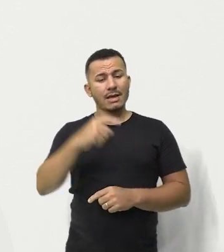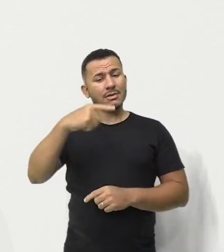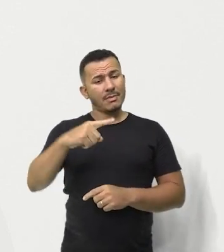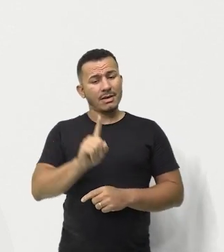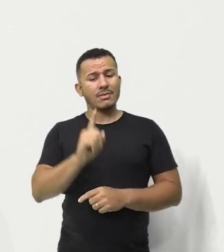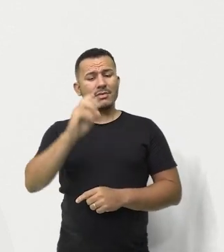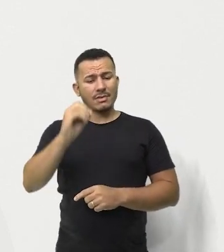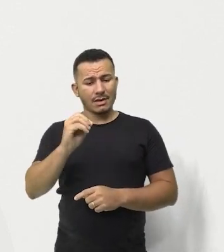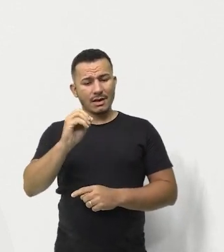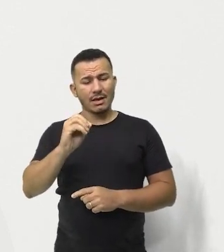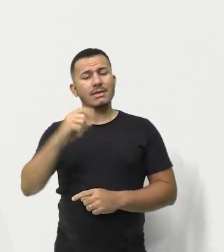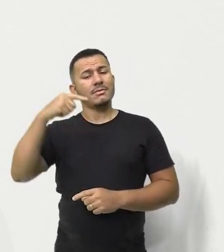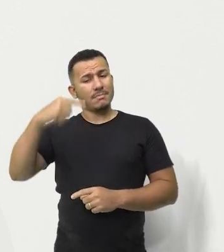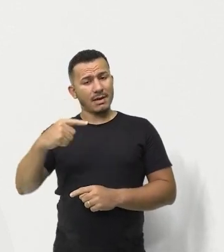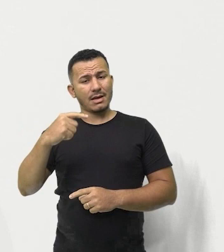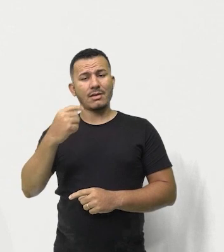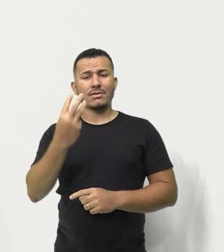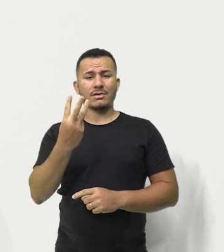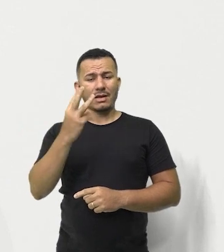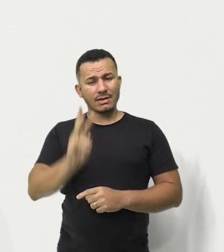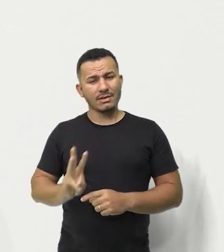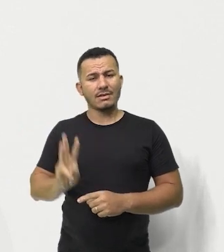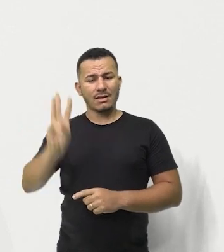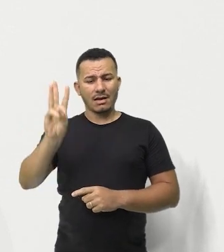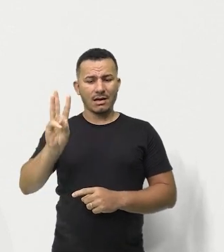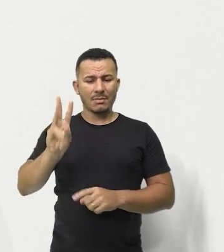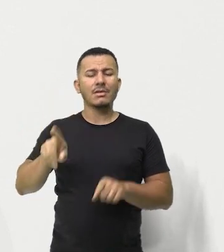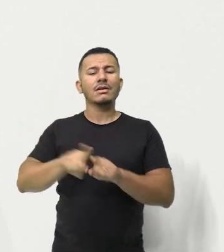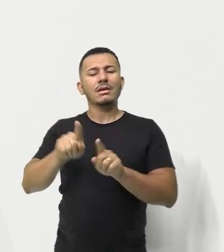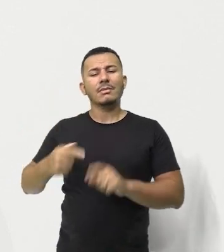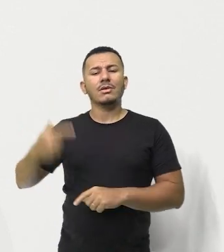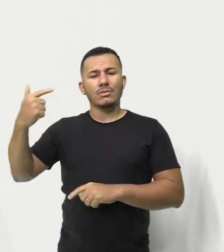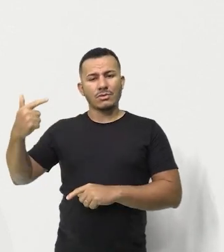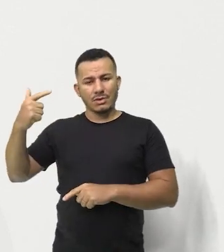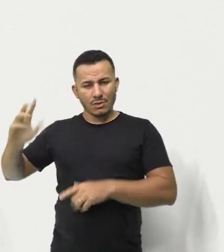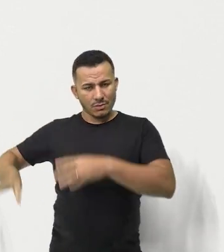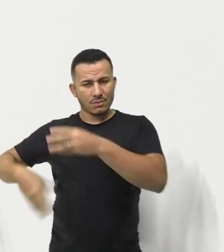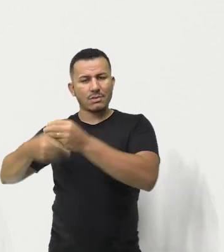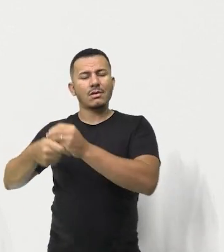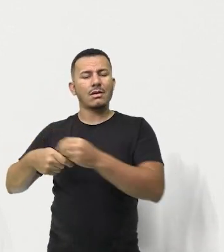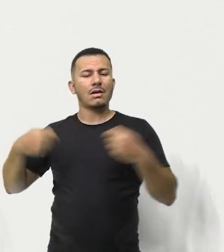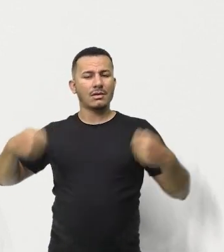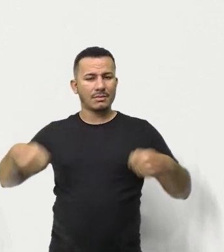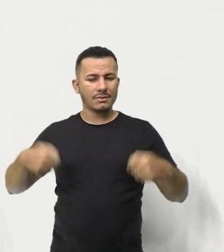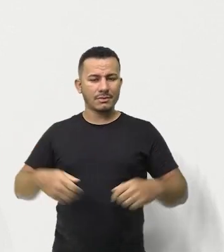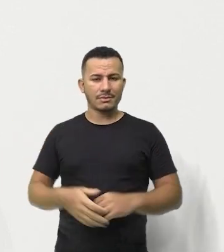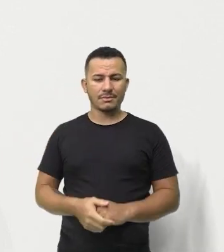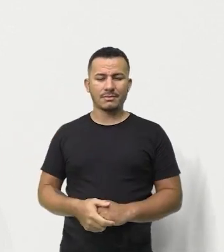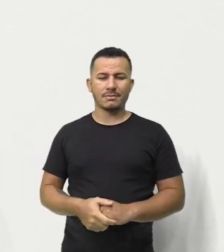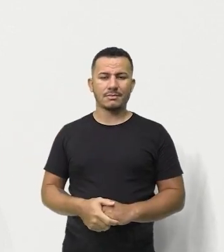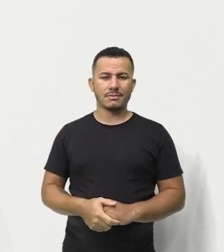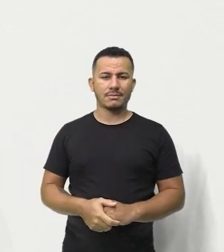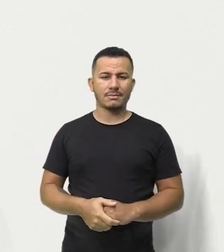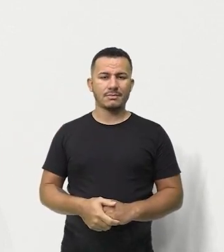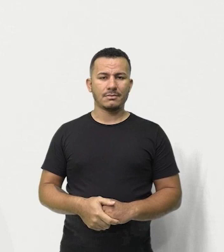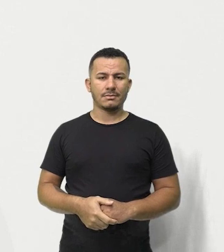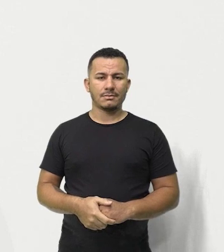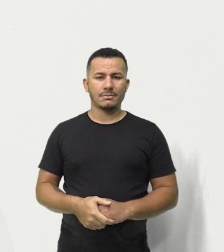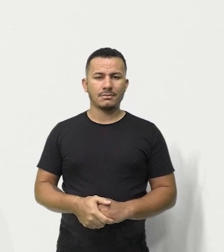menos 3W nessa situação. Olha, acrescenta no primeiro e acrescenta no